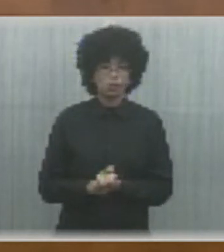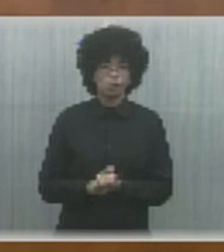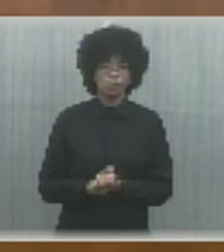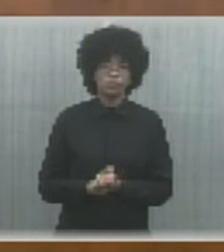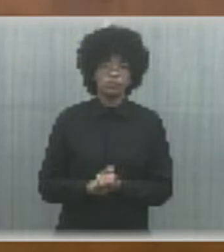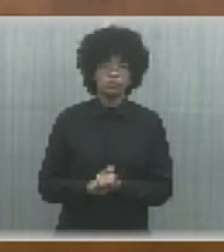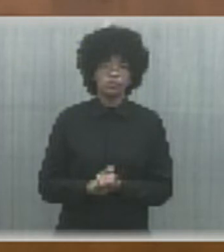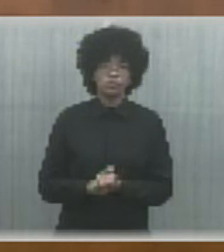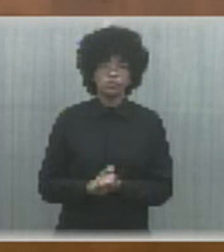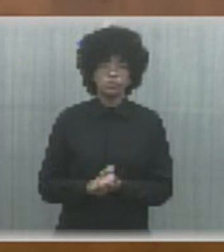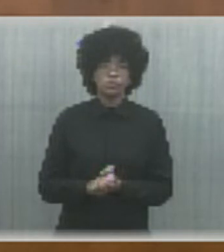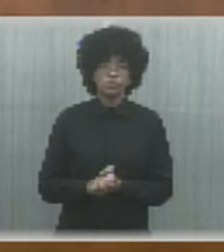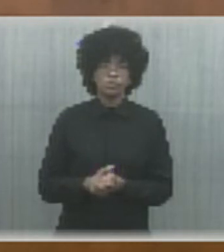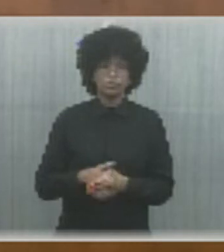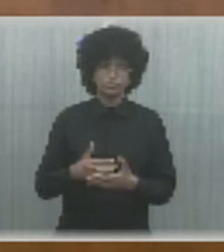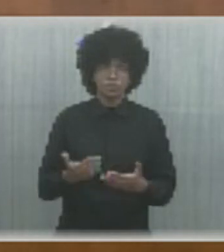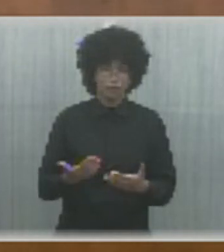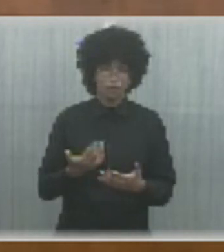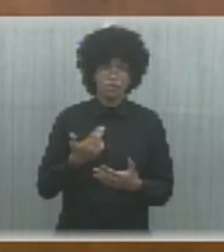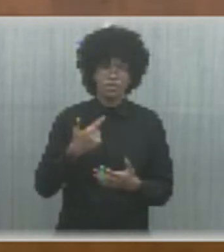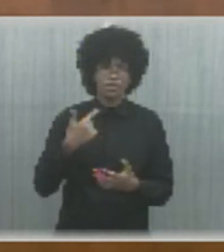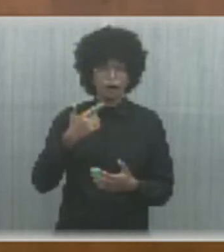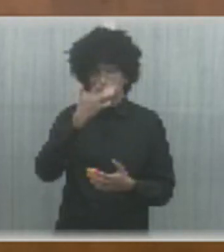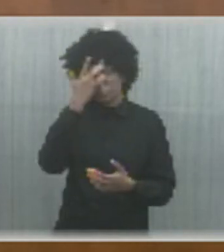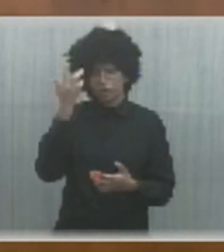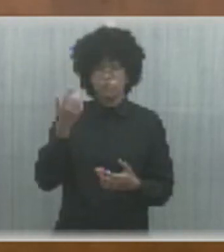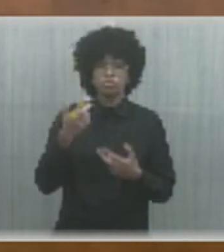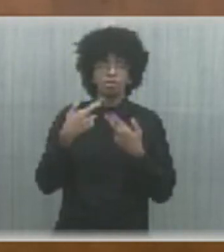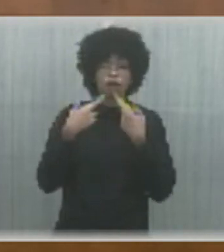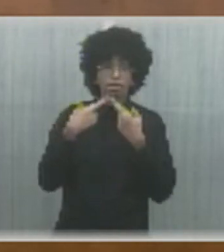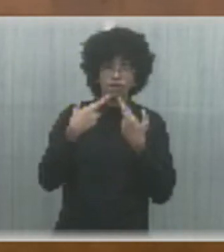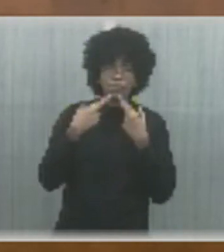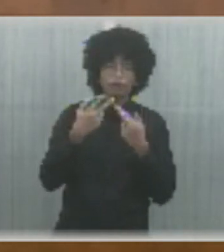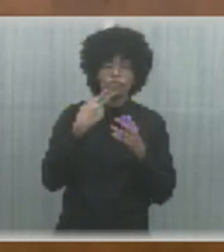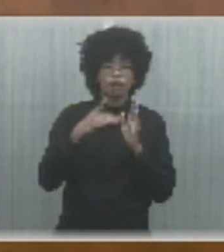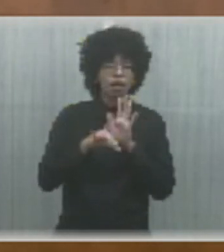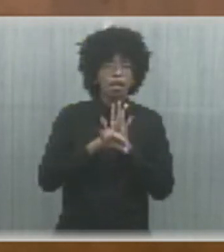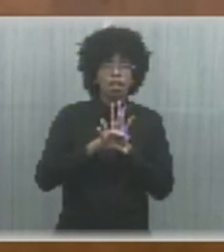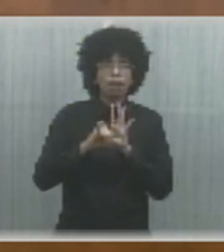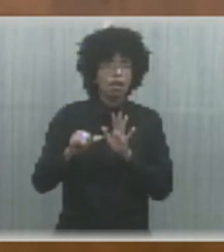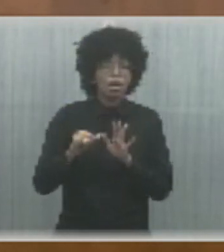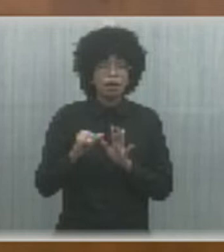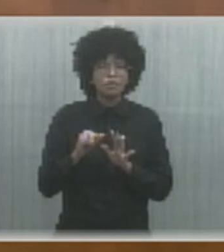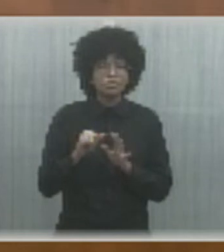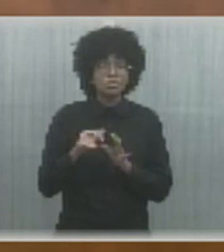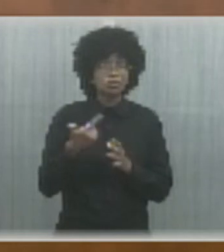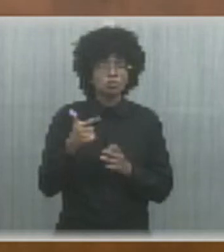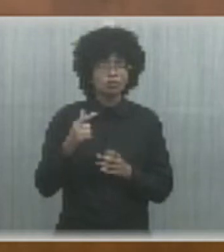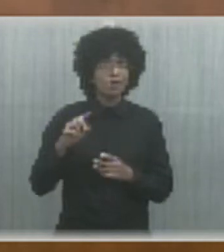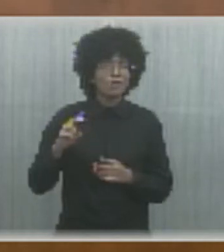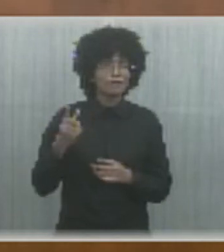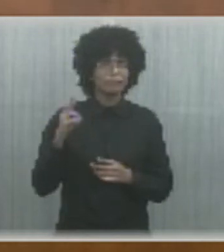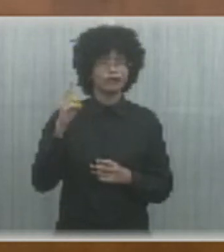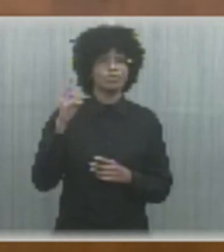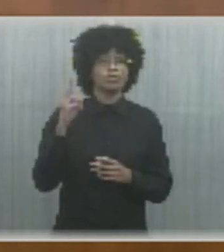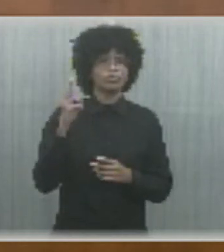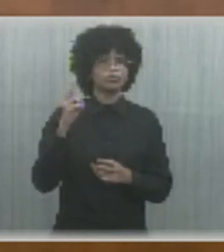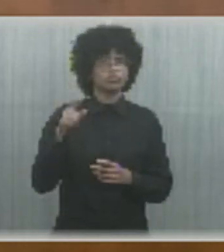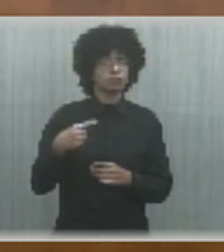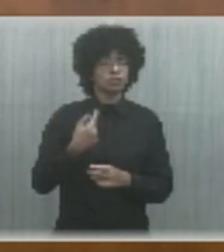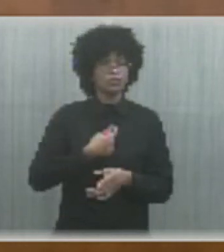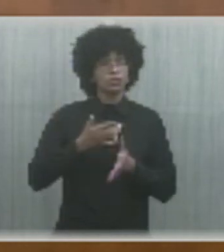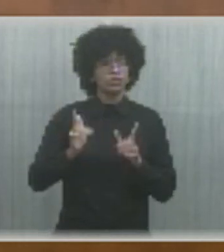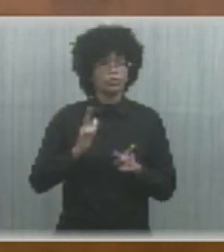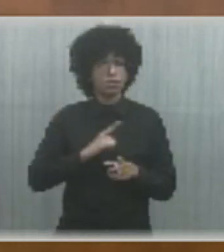tremenda falácia essa questão de que a lei não serve para nada. Nós já tivemos aqui